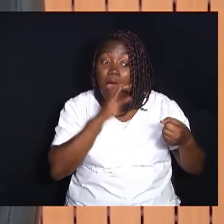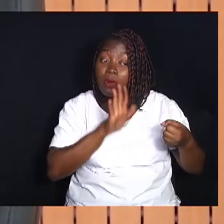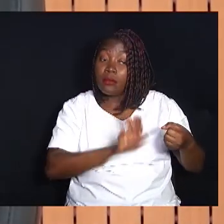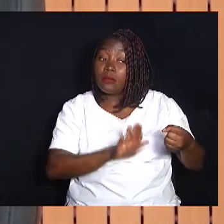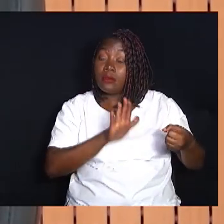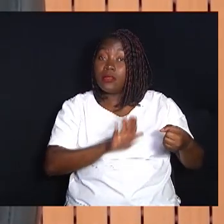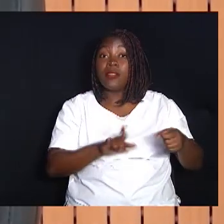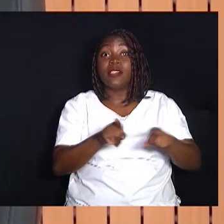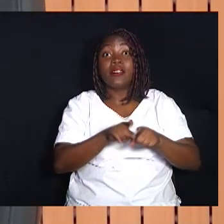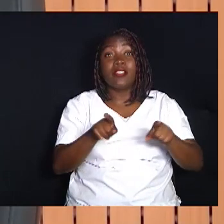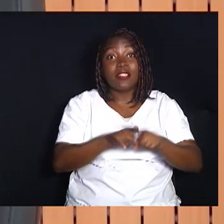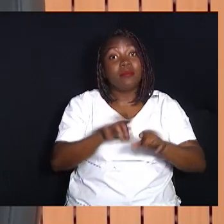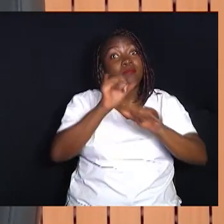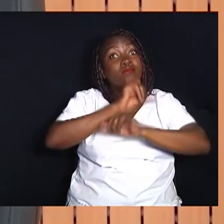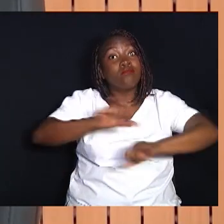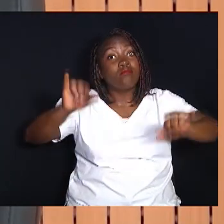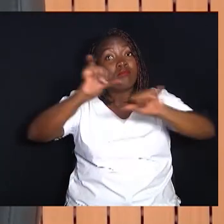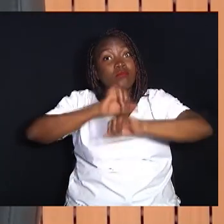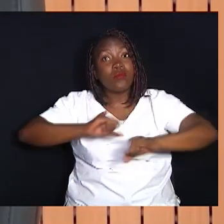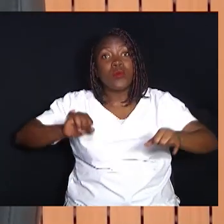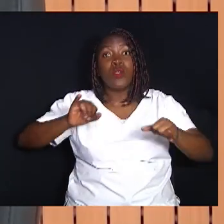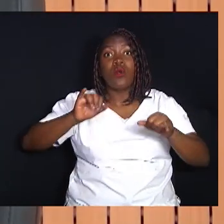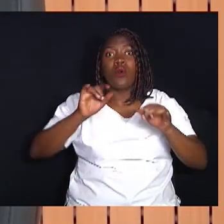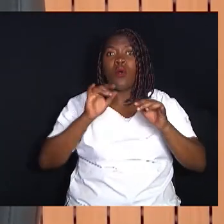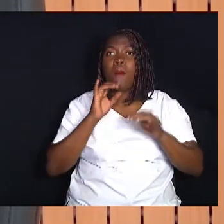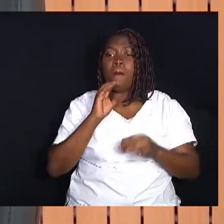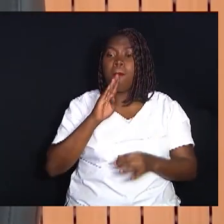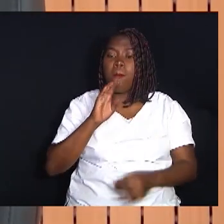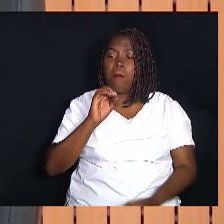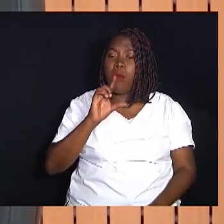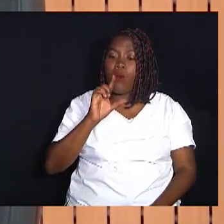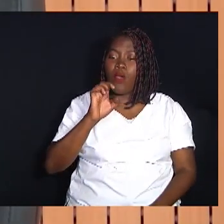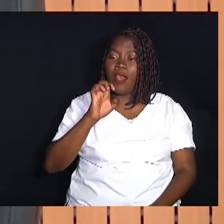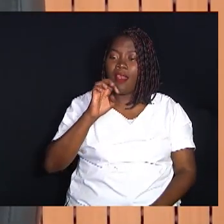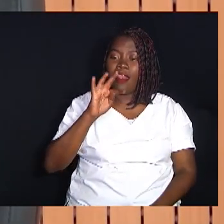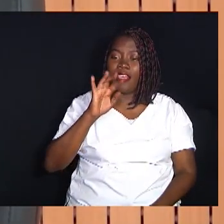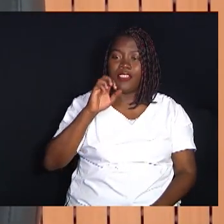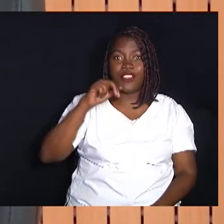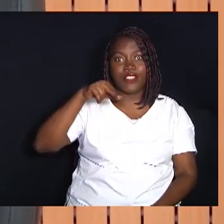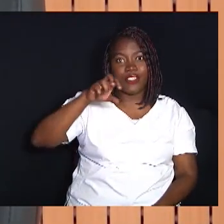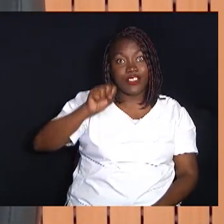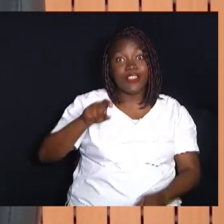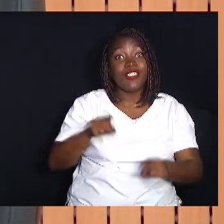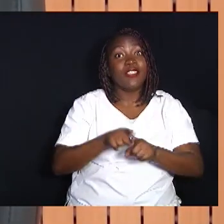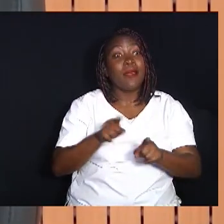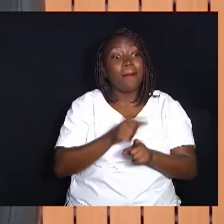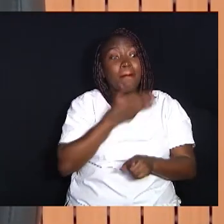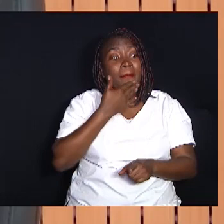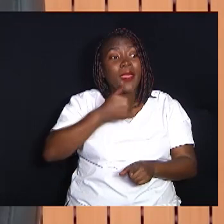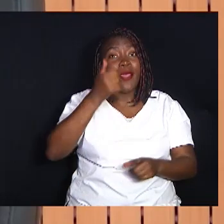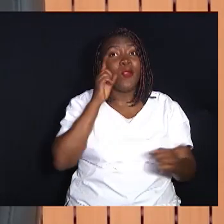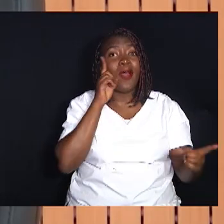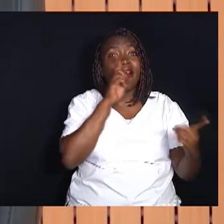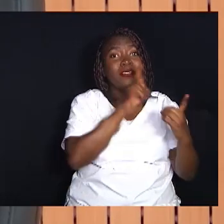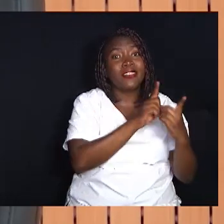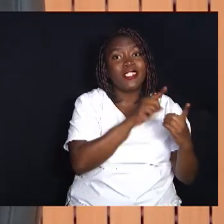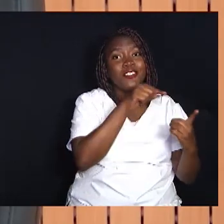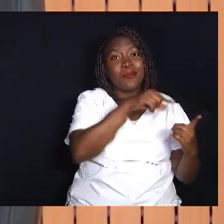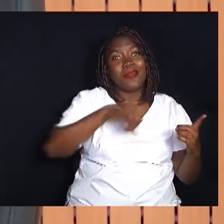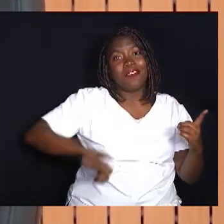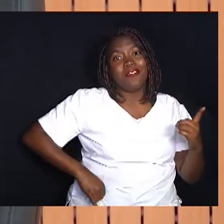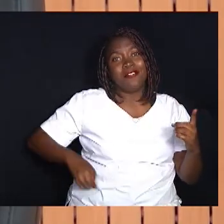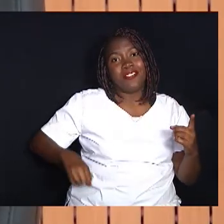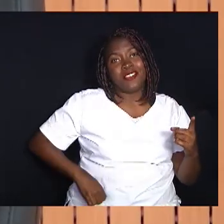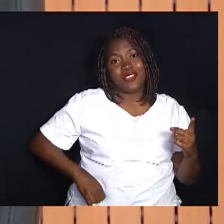informativos e boletins. Outra iniciativa é melhorar o atendimento às vítimas de acidentes de trânsito. E Campinas é